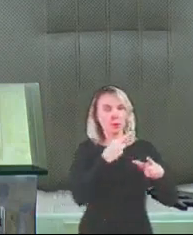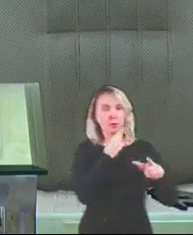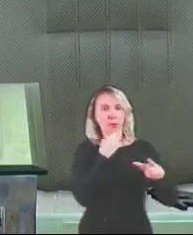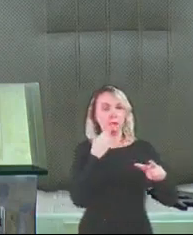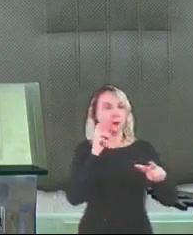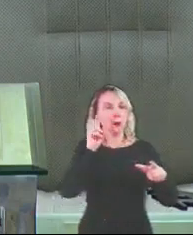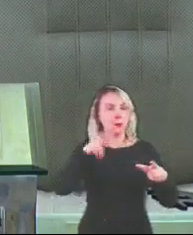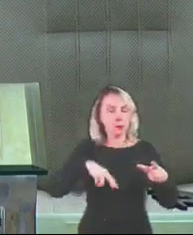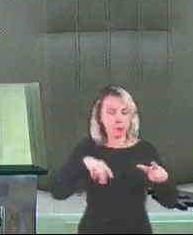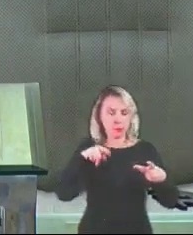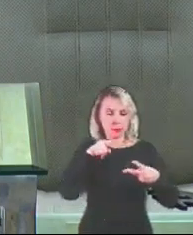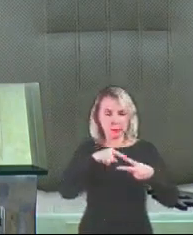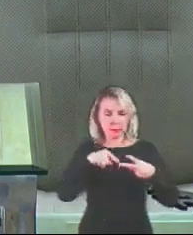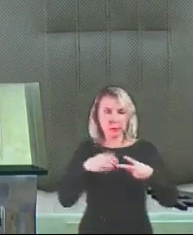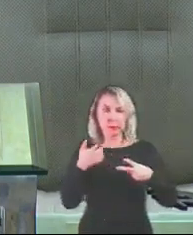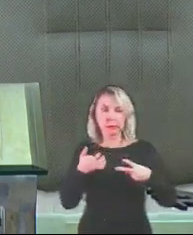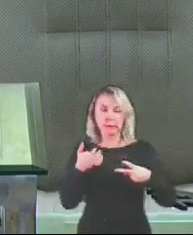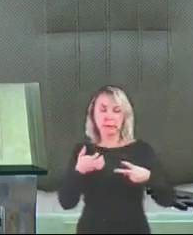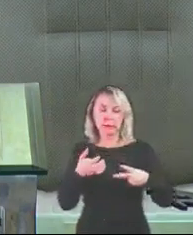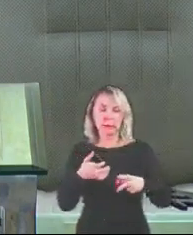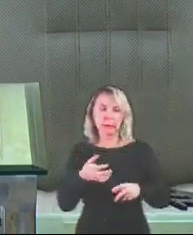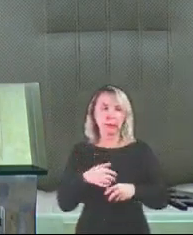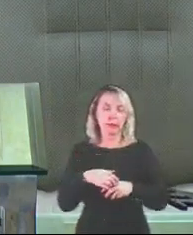contra Israel.